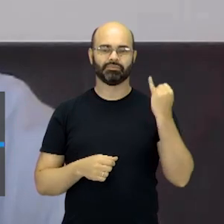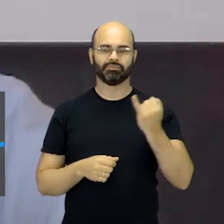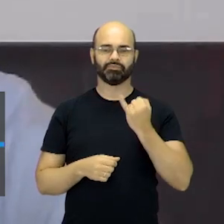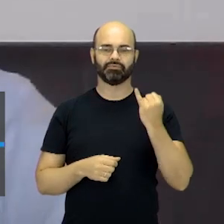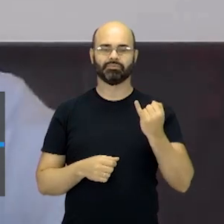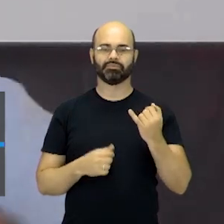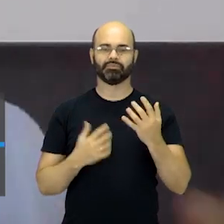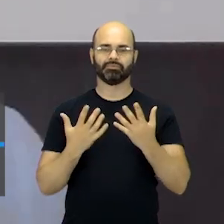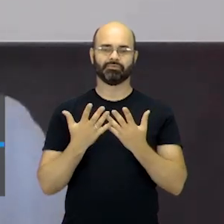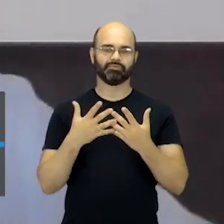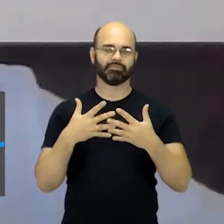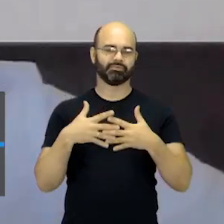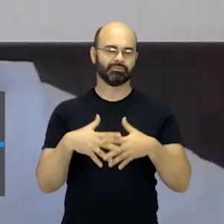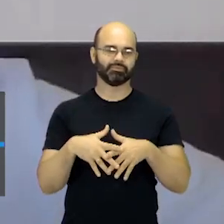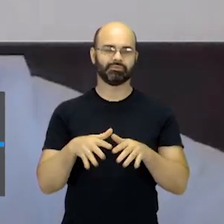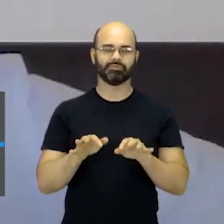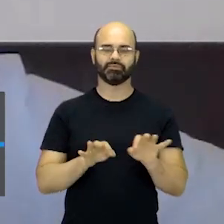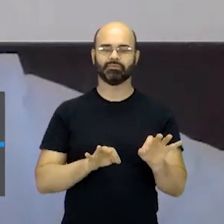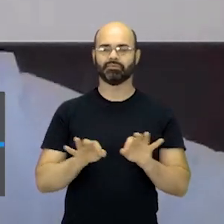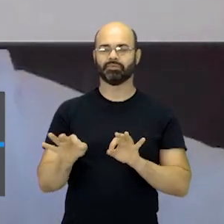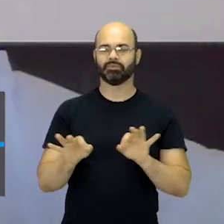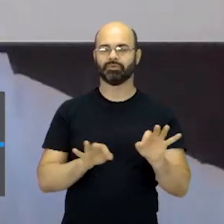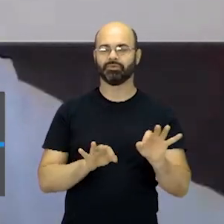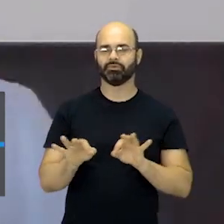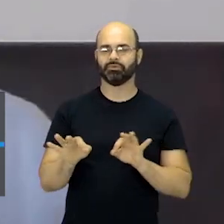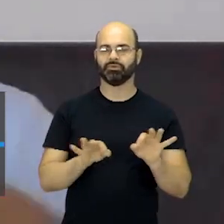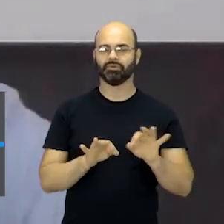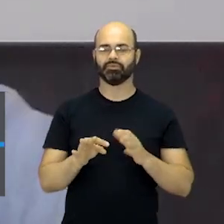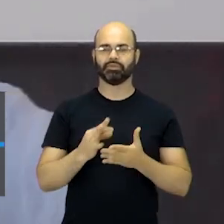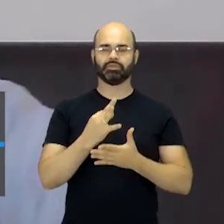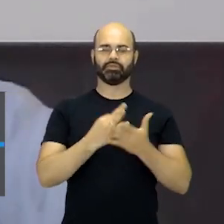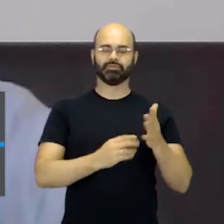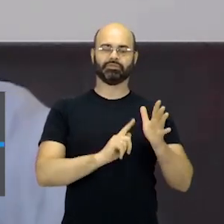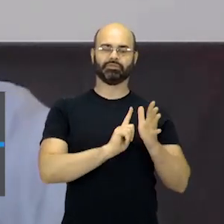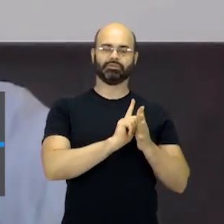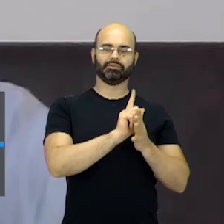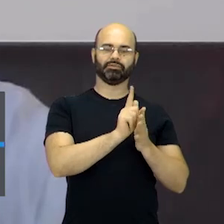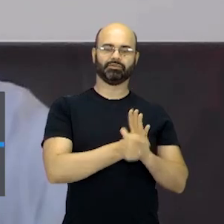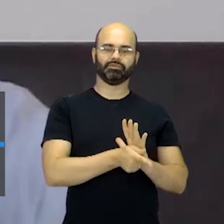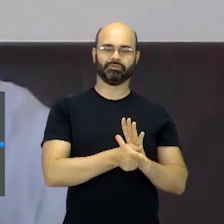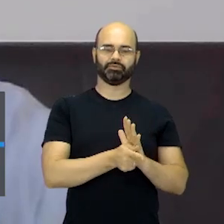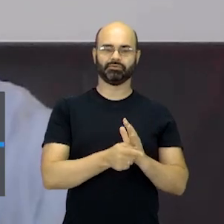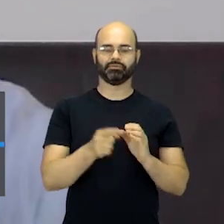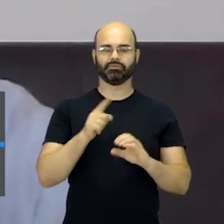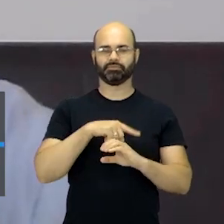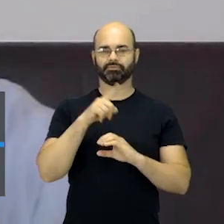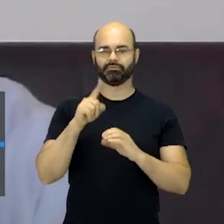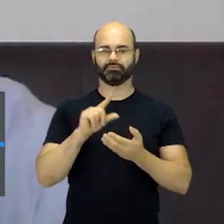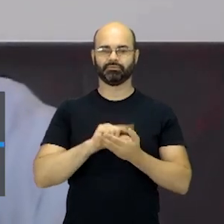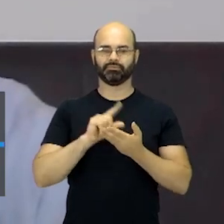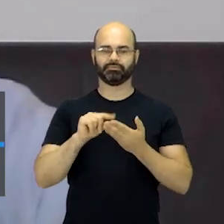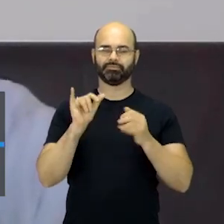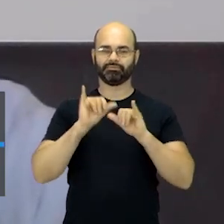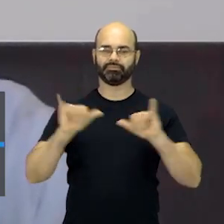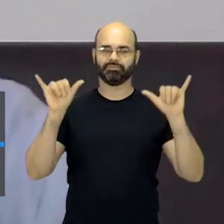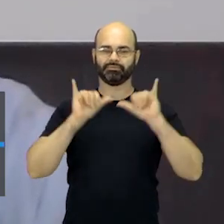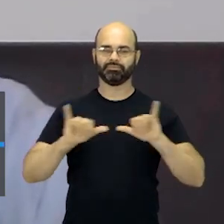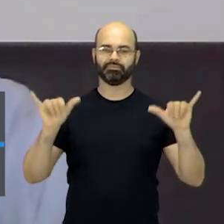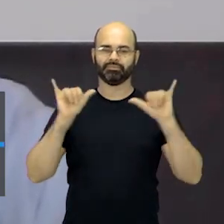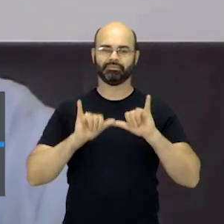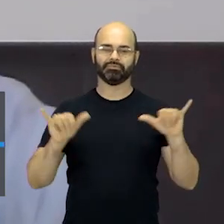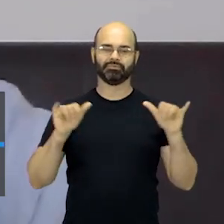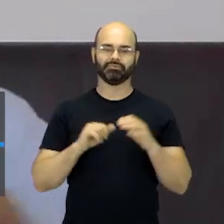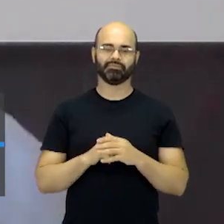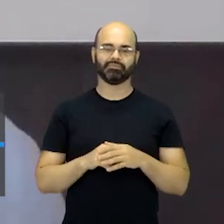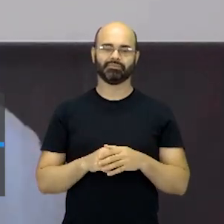a estrutura, a organização do gênero textual, artigo de divulgação científica. E aqui nós